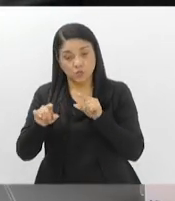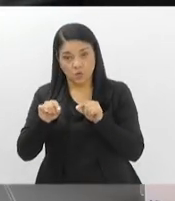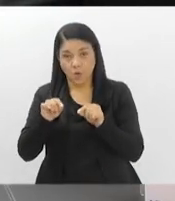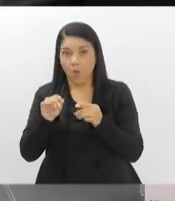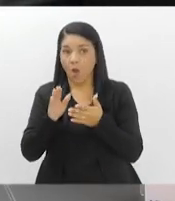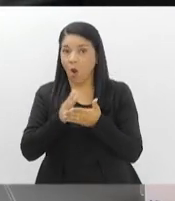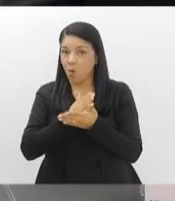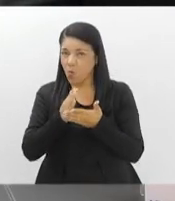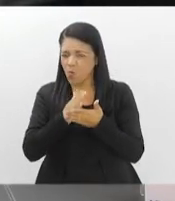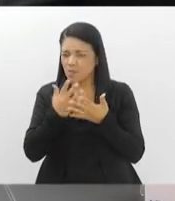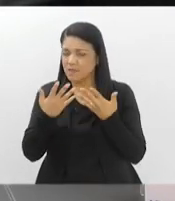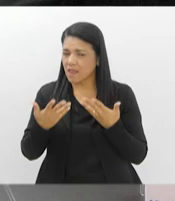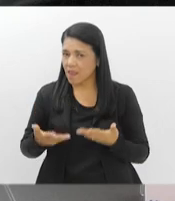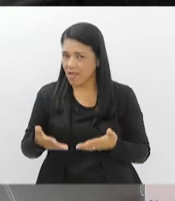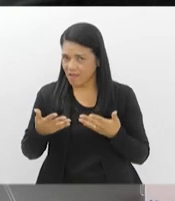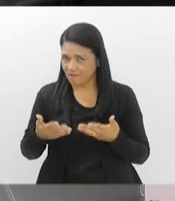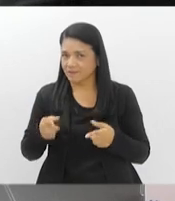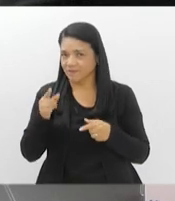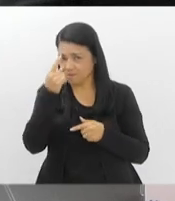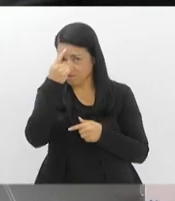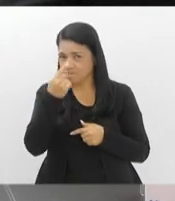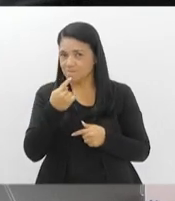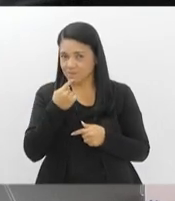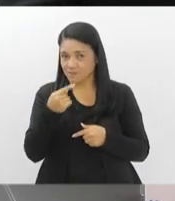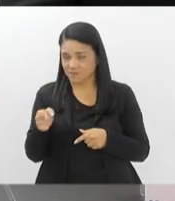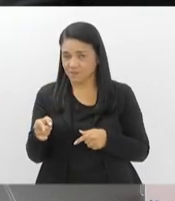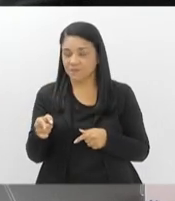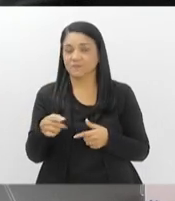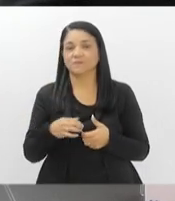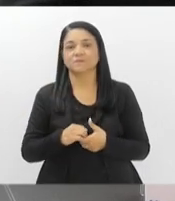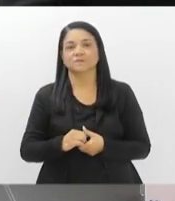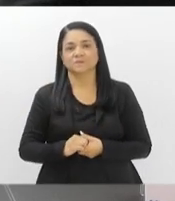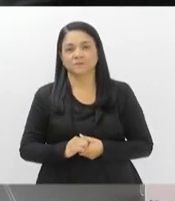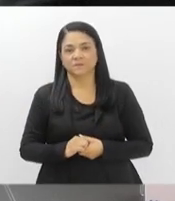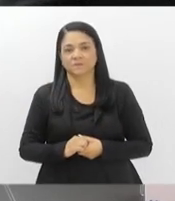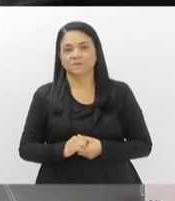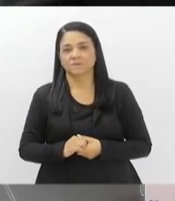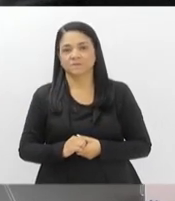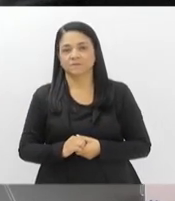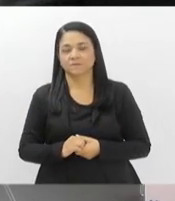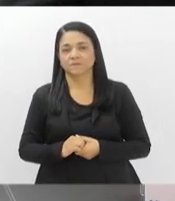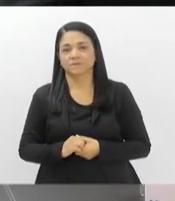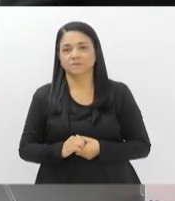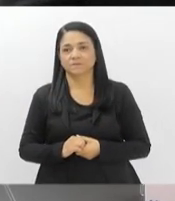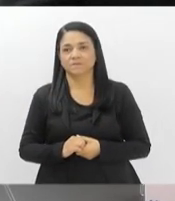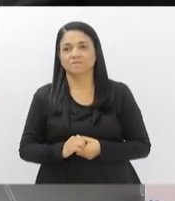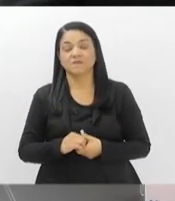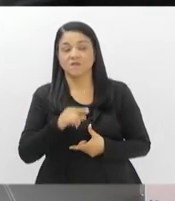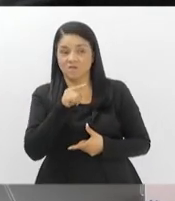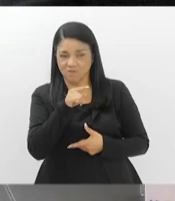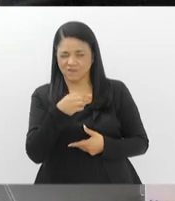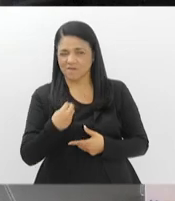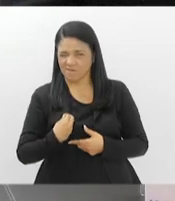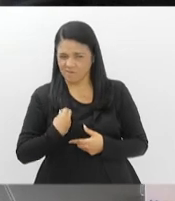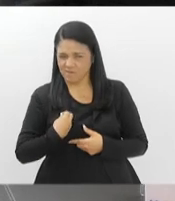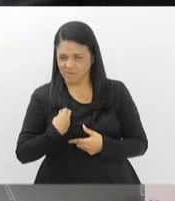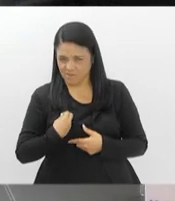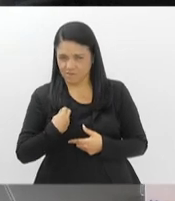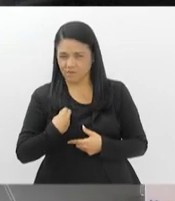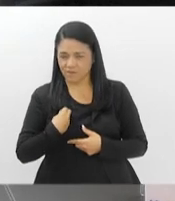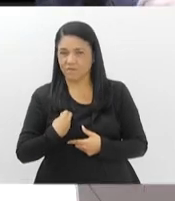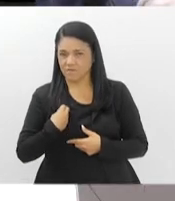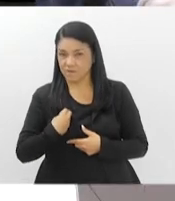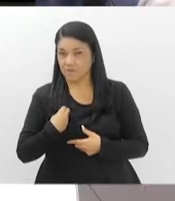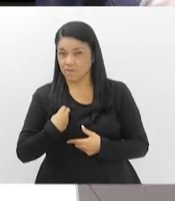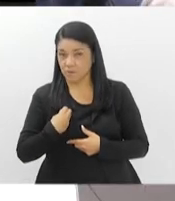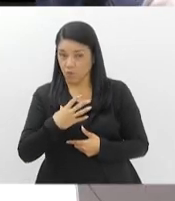foi foi Brando ali isso as lágrimas até porque V excelência vive isso também né vivi